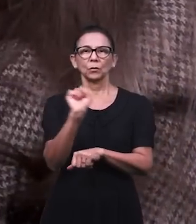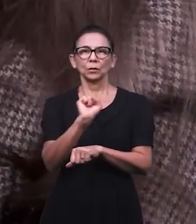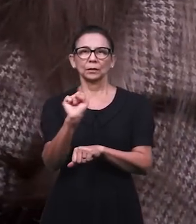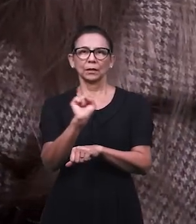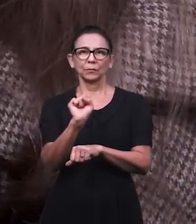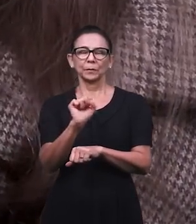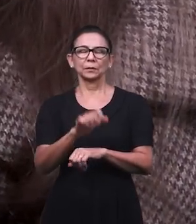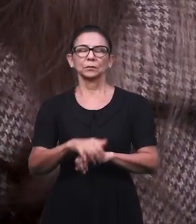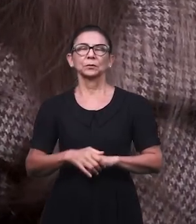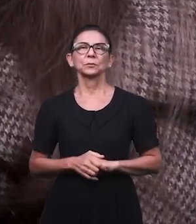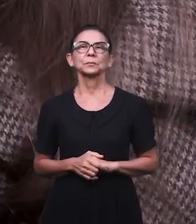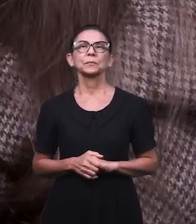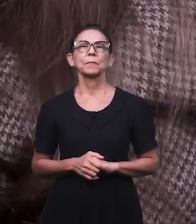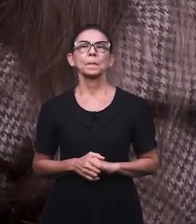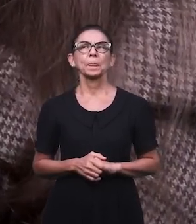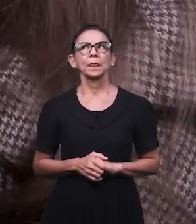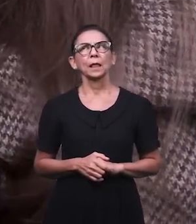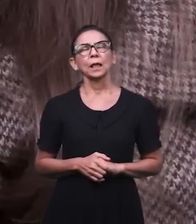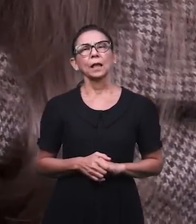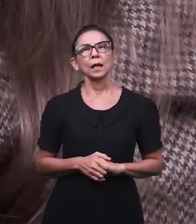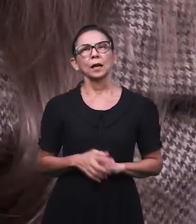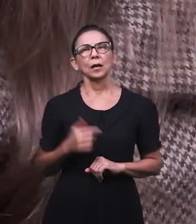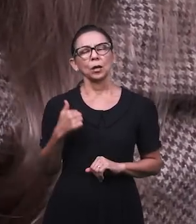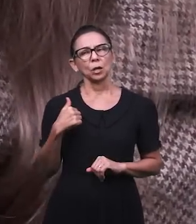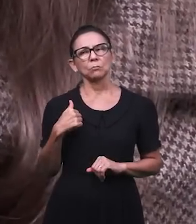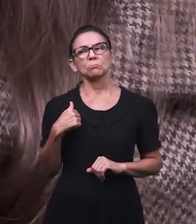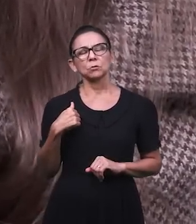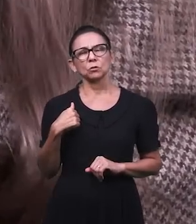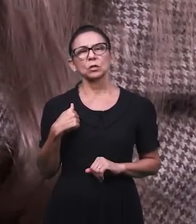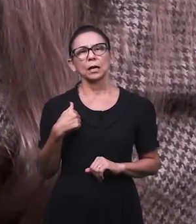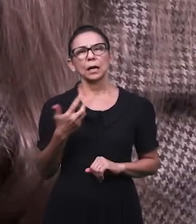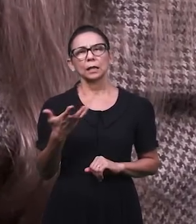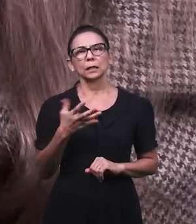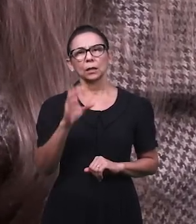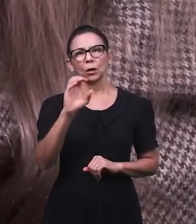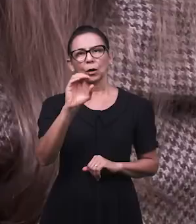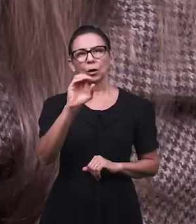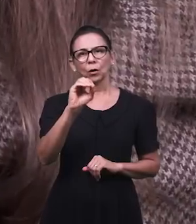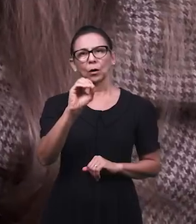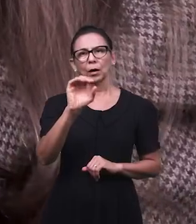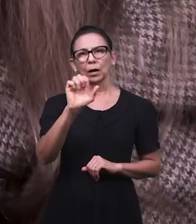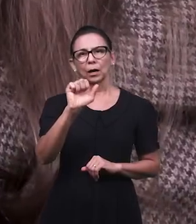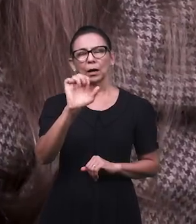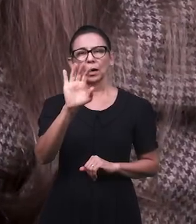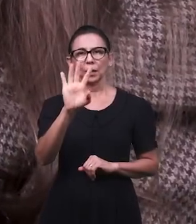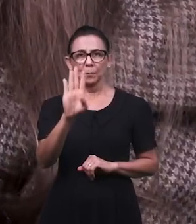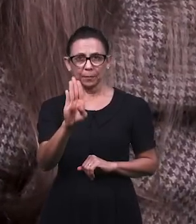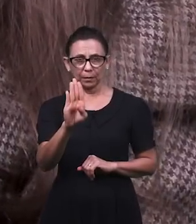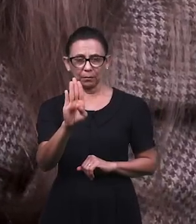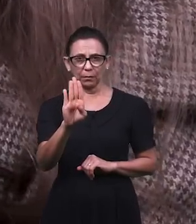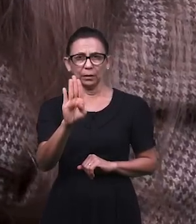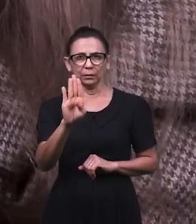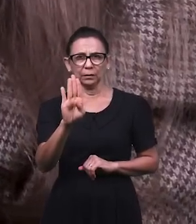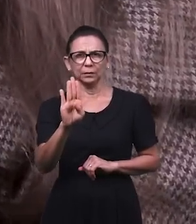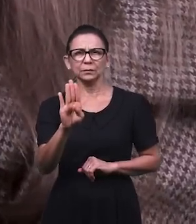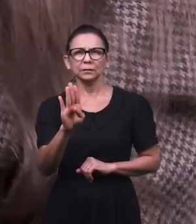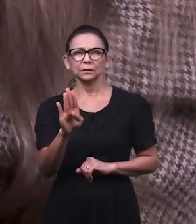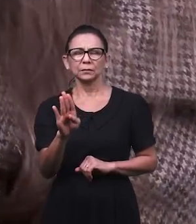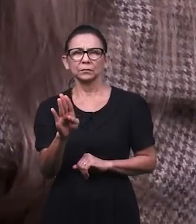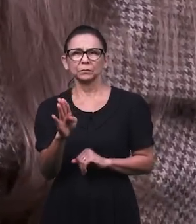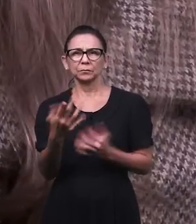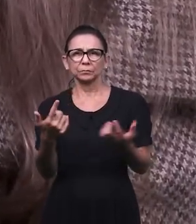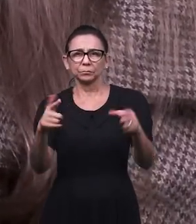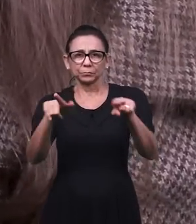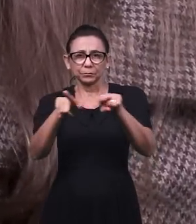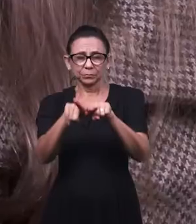faculdade. E eu sempre quis sair da faculdade já com a minha OAB. Eu não queria ter que sair da faculdade e ter que